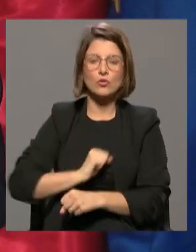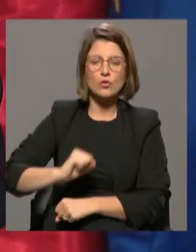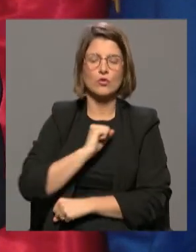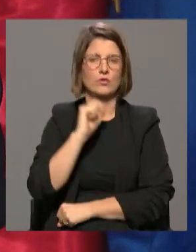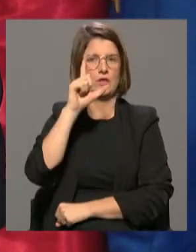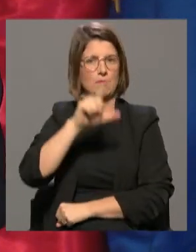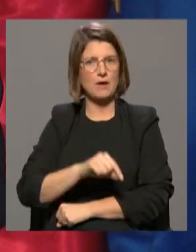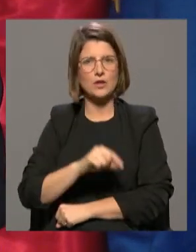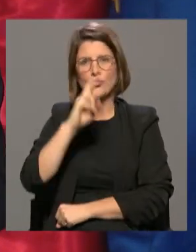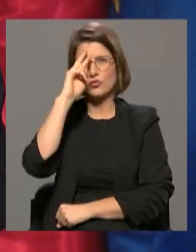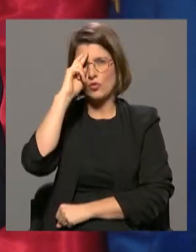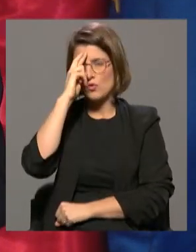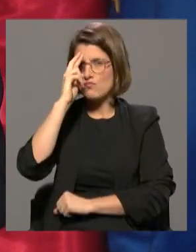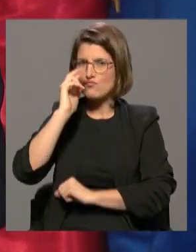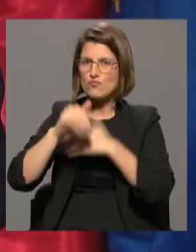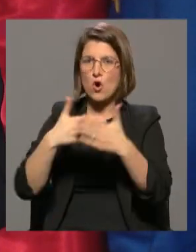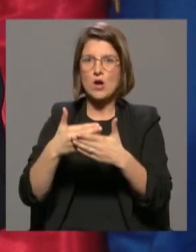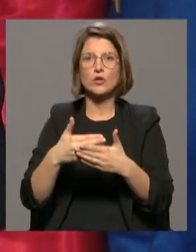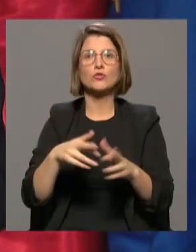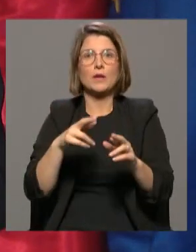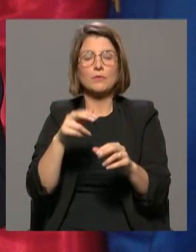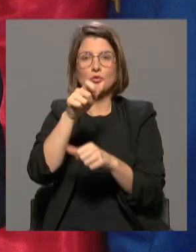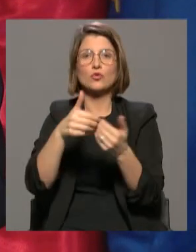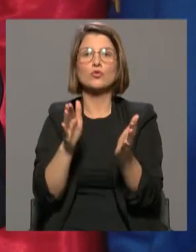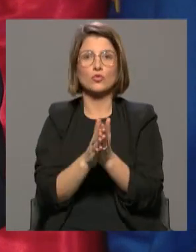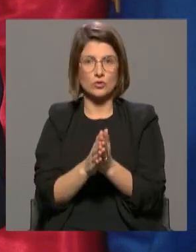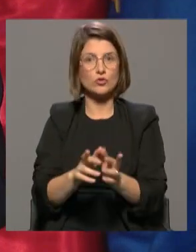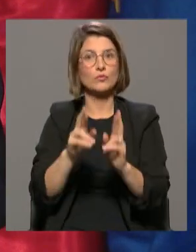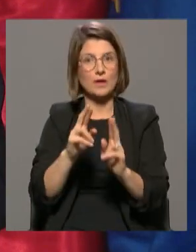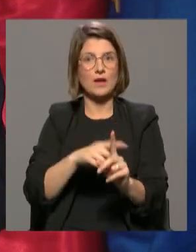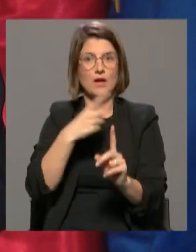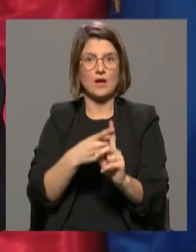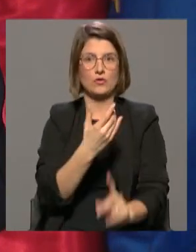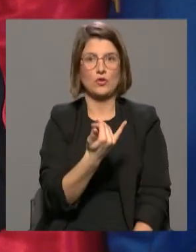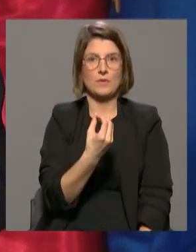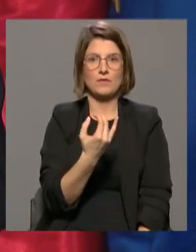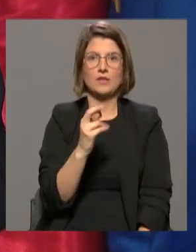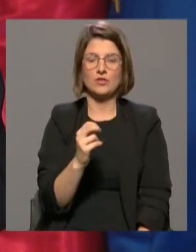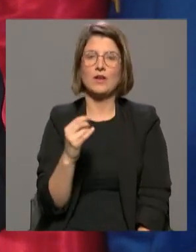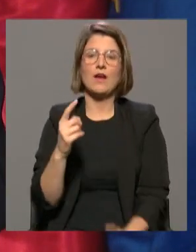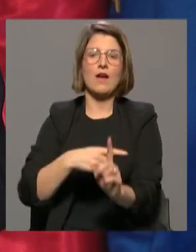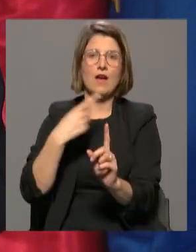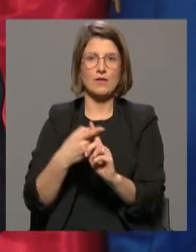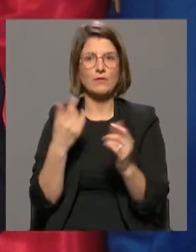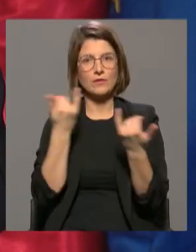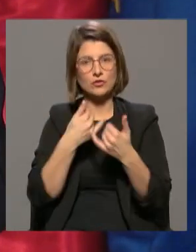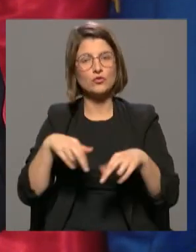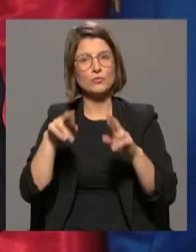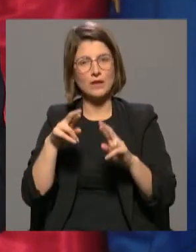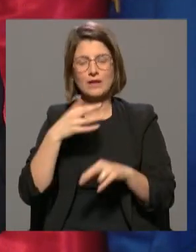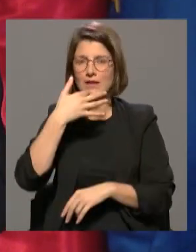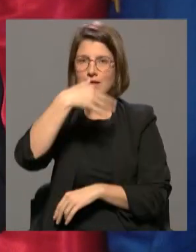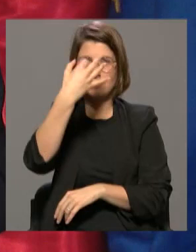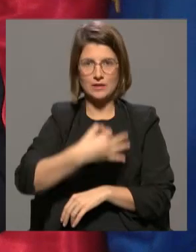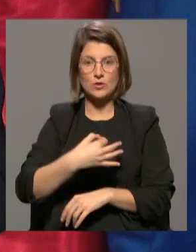superação a todos desejo que 2023 seja um ano de felicidade convicto